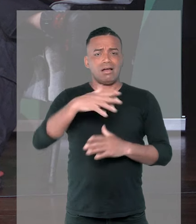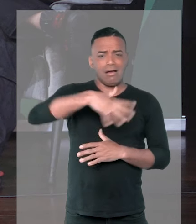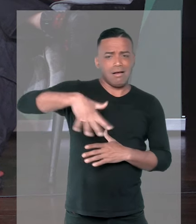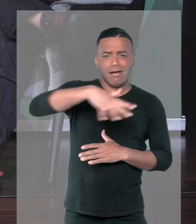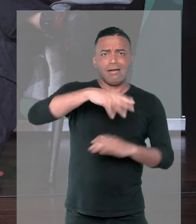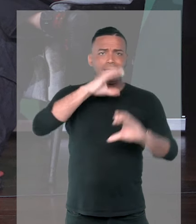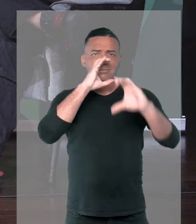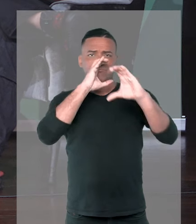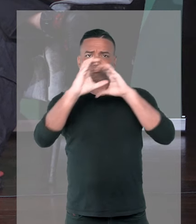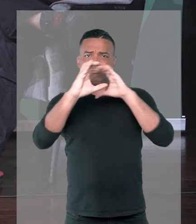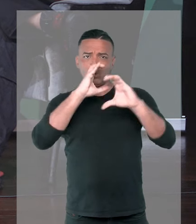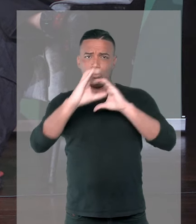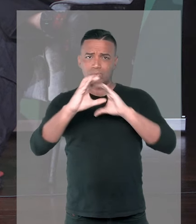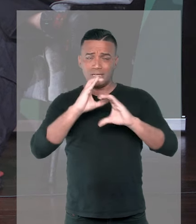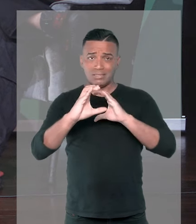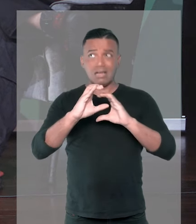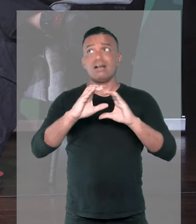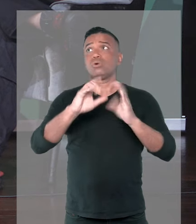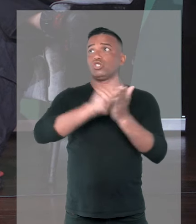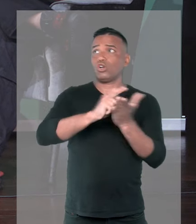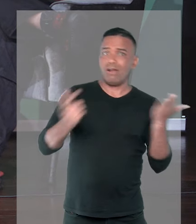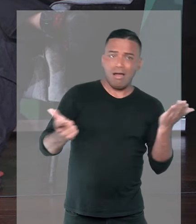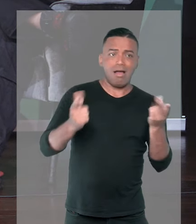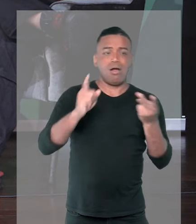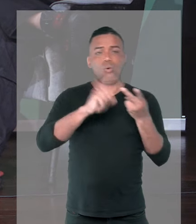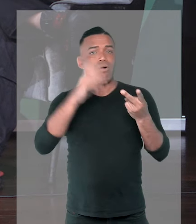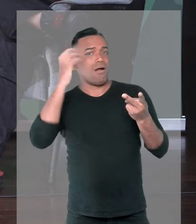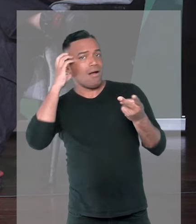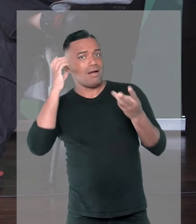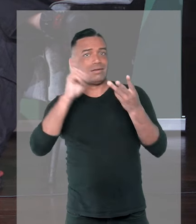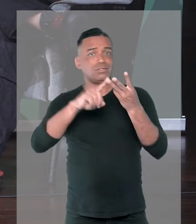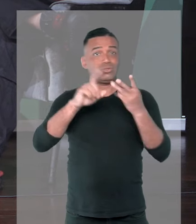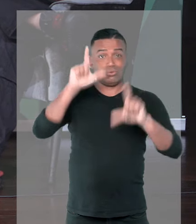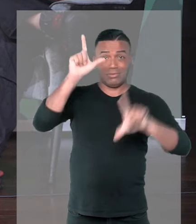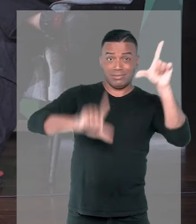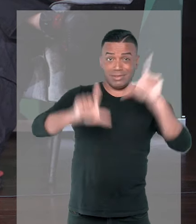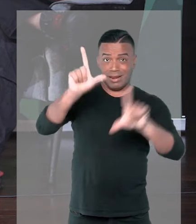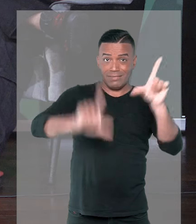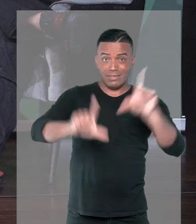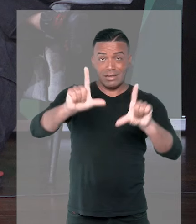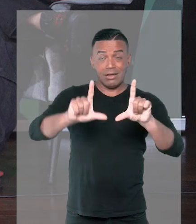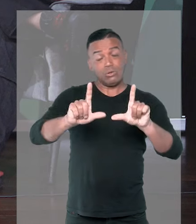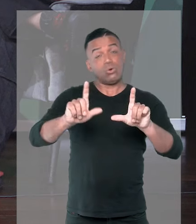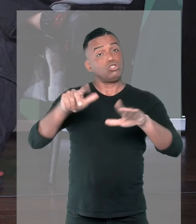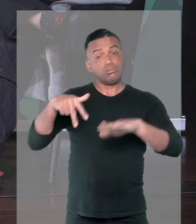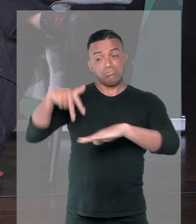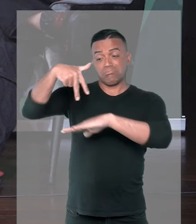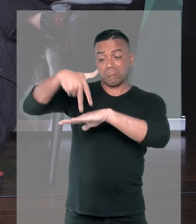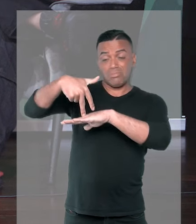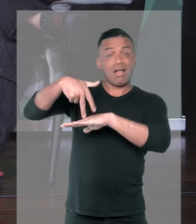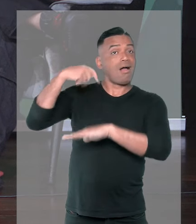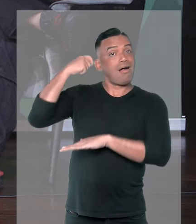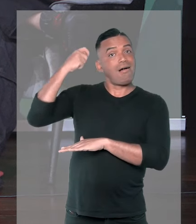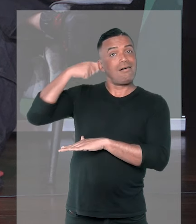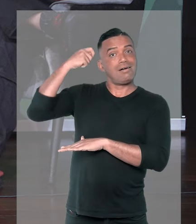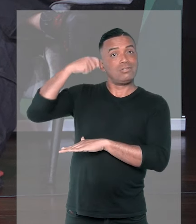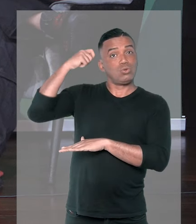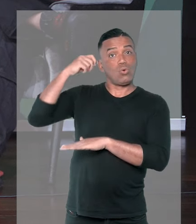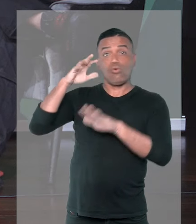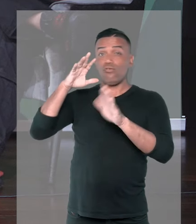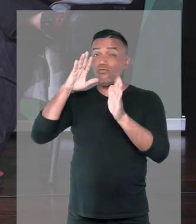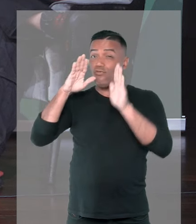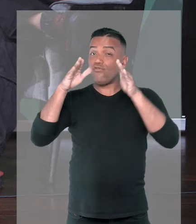propriamente dita Como eram os jornais o rádio e a televisão né onde um ator poderoso e Central